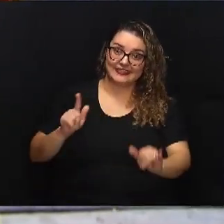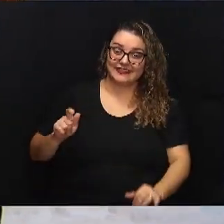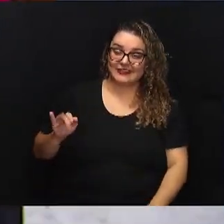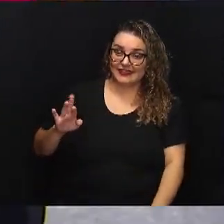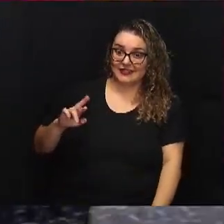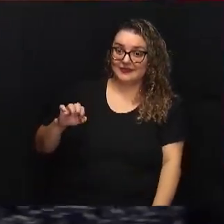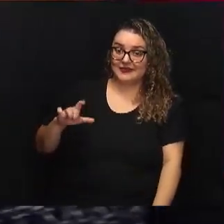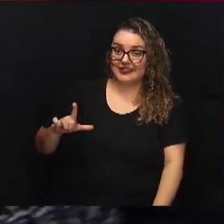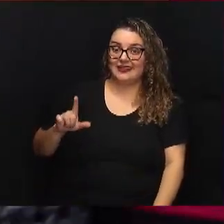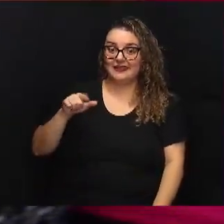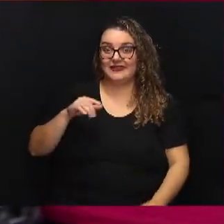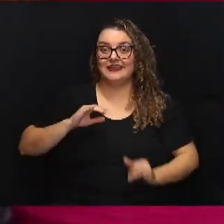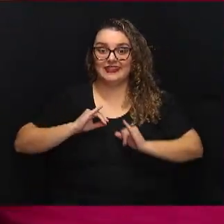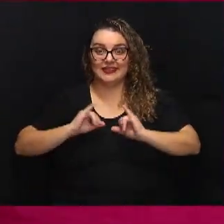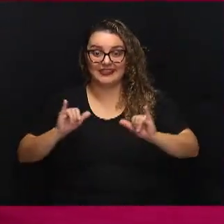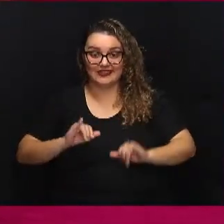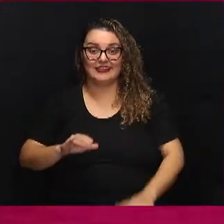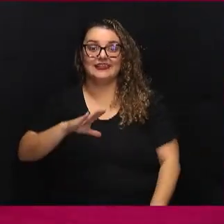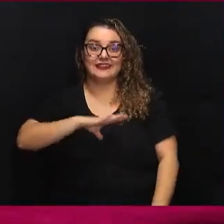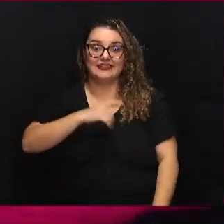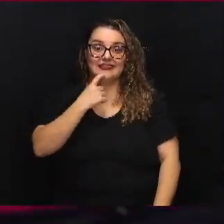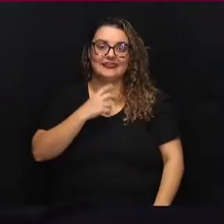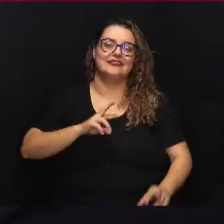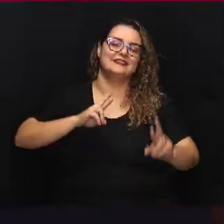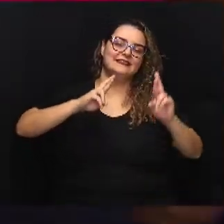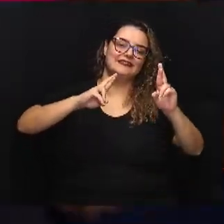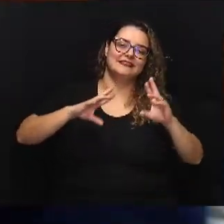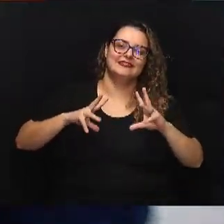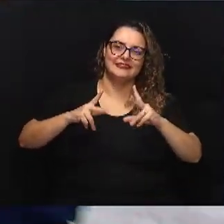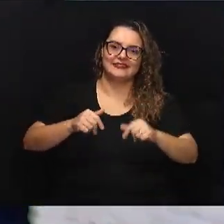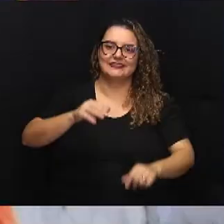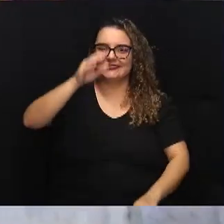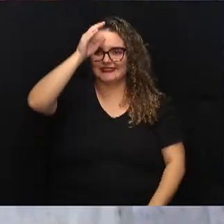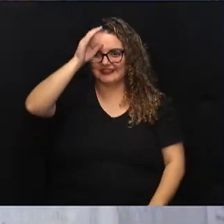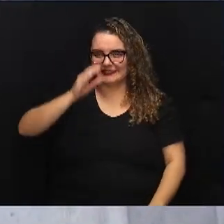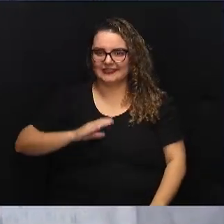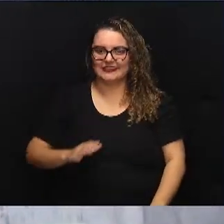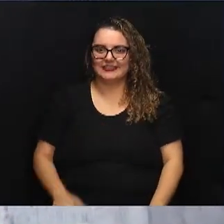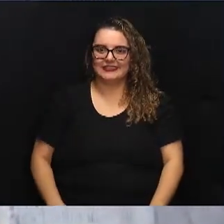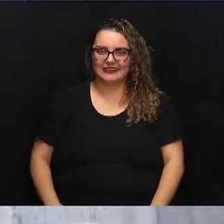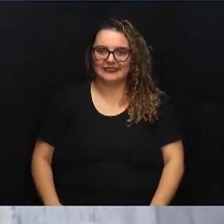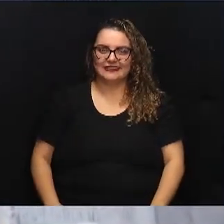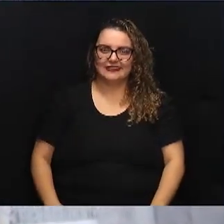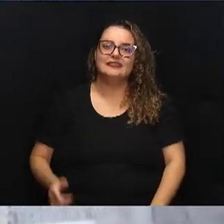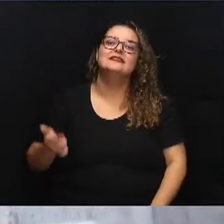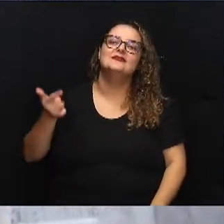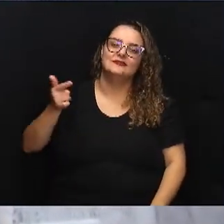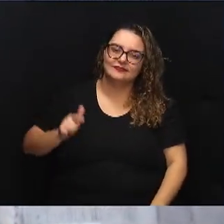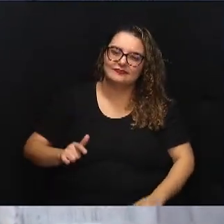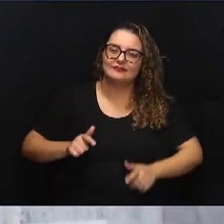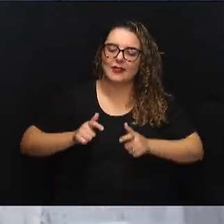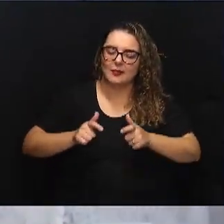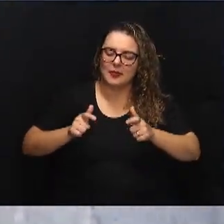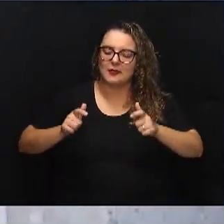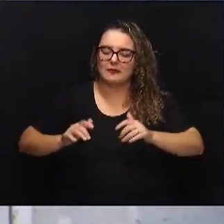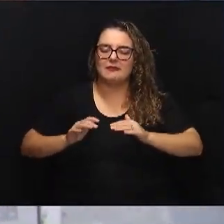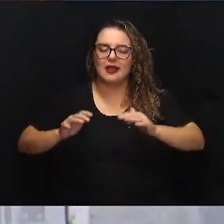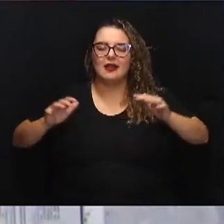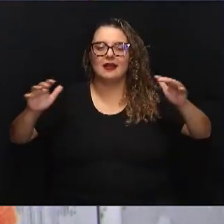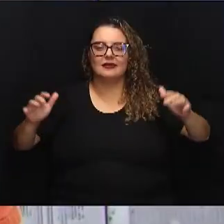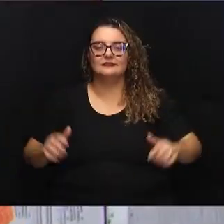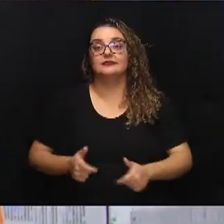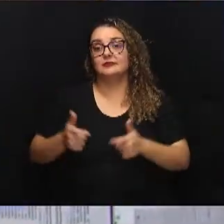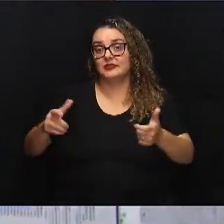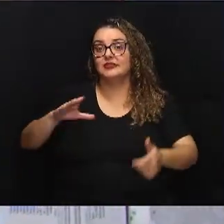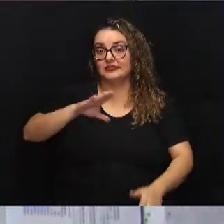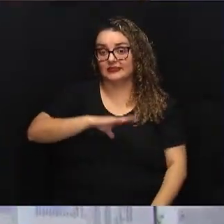para Campinas, acho que é o desejo de todos os campineiros. Para continuar prosperando e sendo uma das maiores cidades desse país,